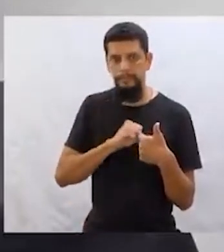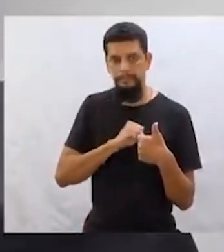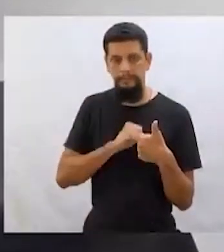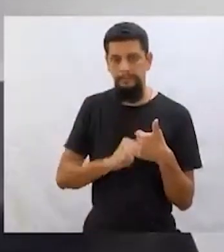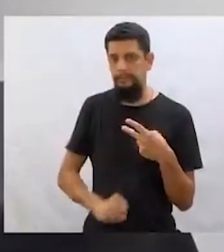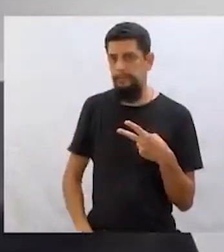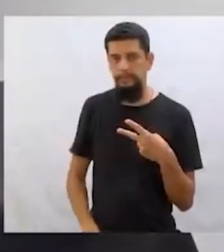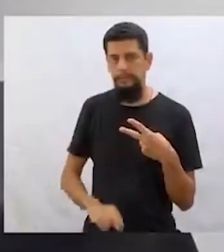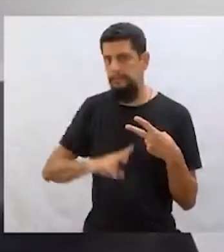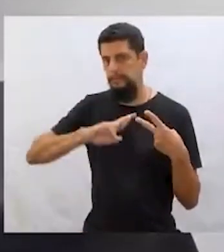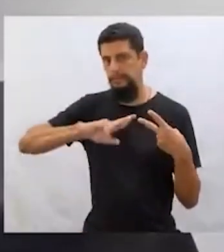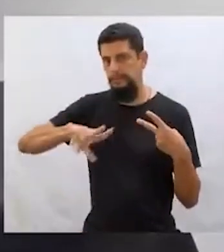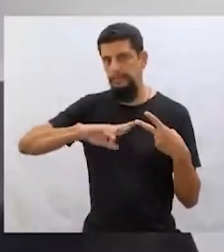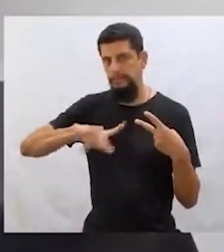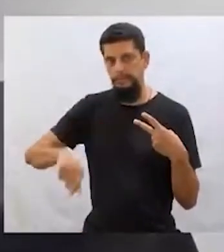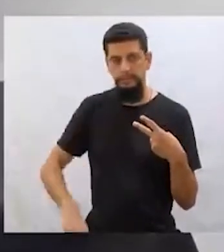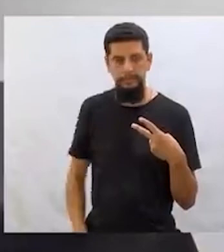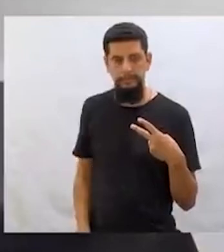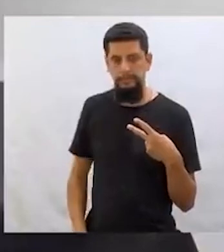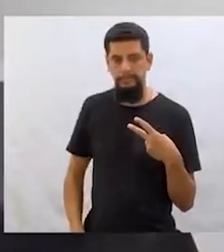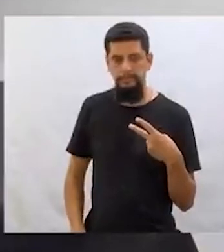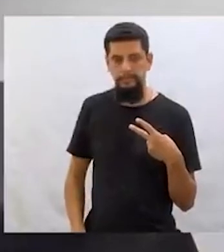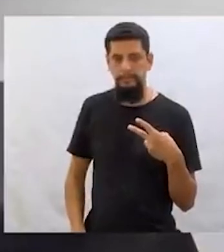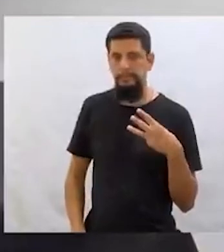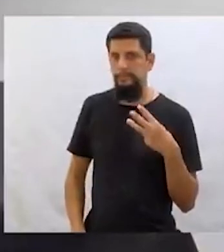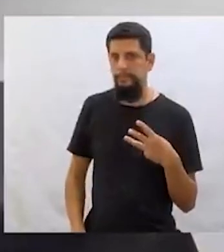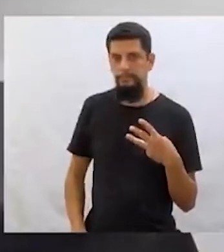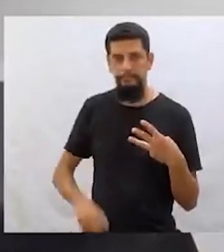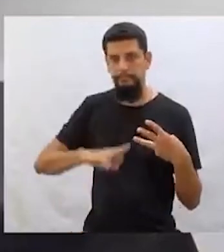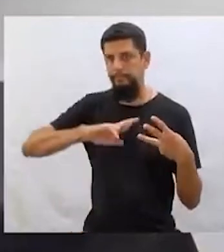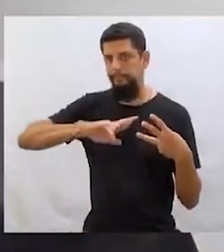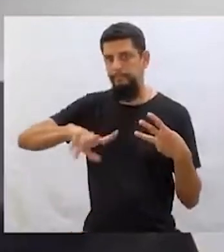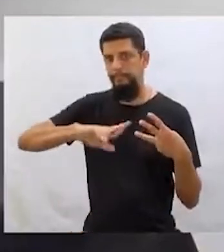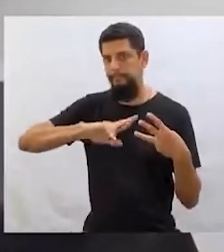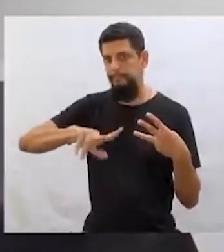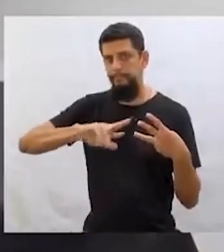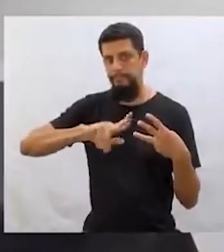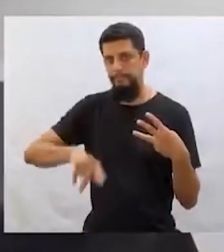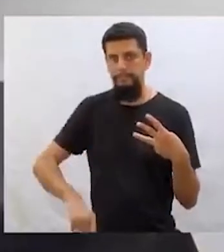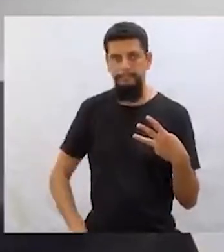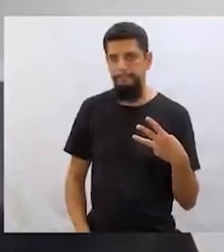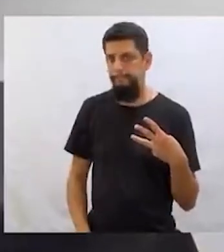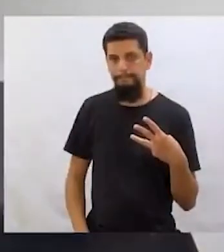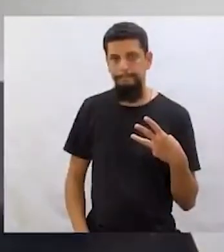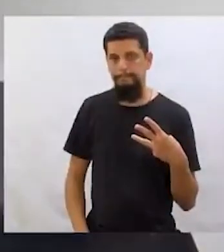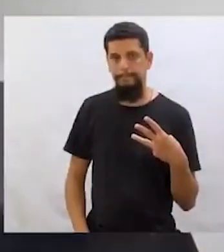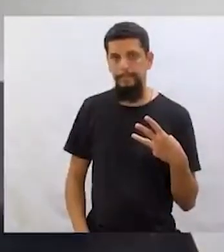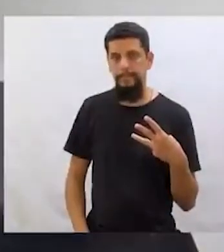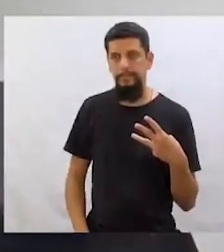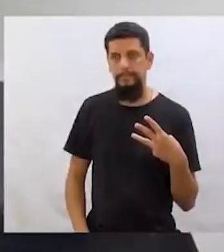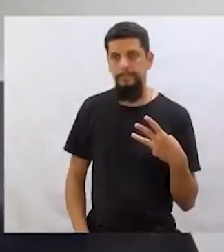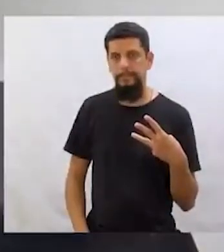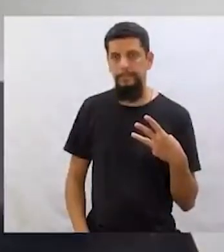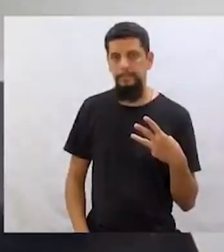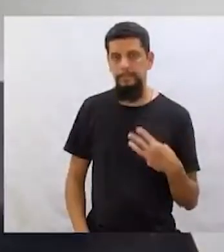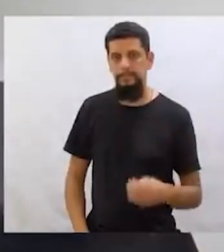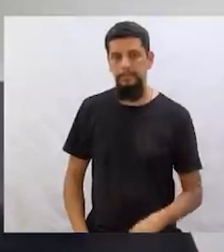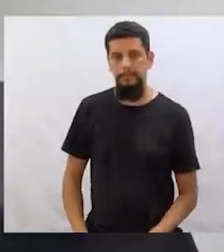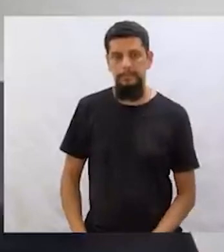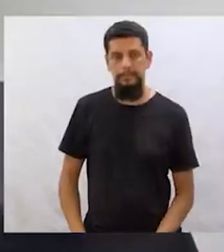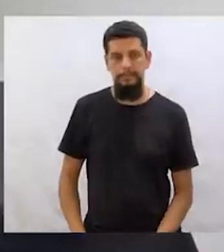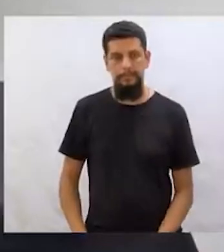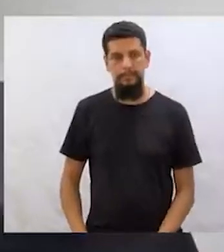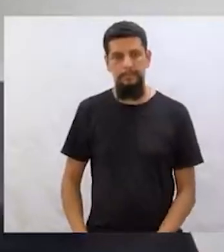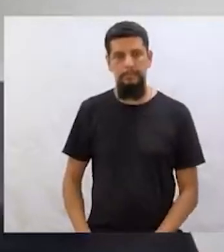o número 2, professor. Então, não temos 2 aqui, dedos levantados. E este aqui é o número 3. Também não temos 3